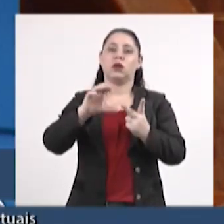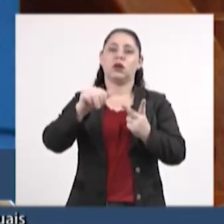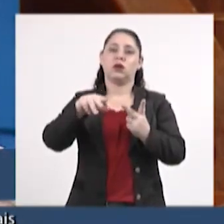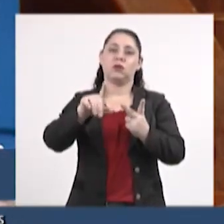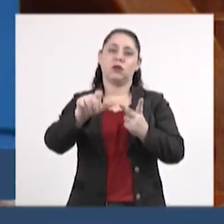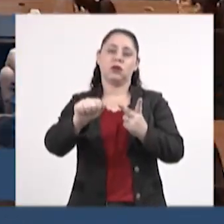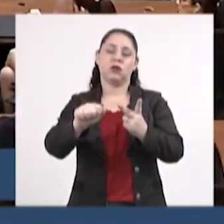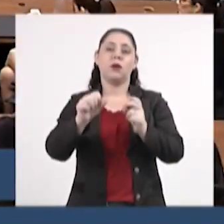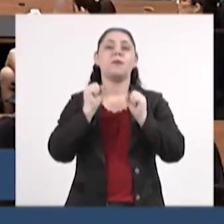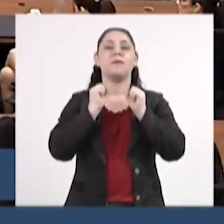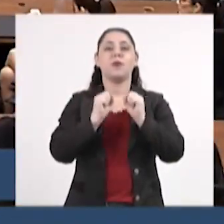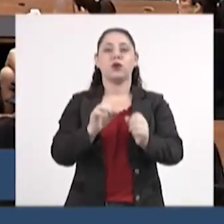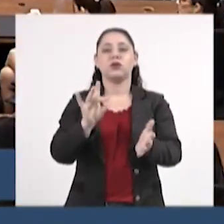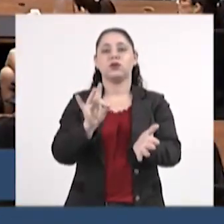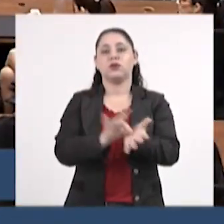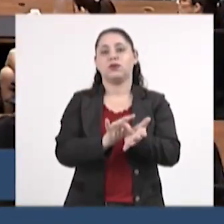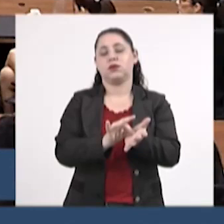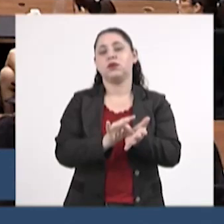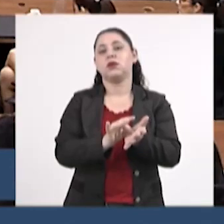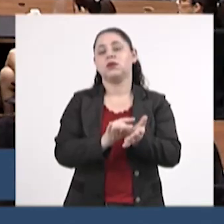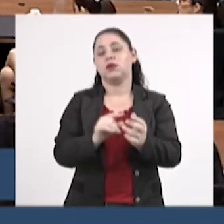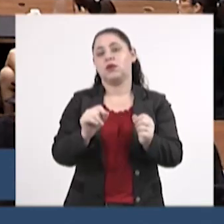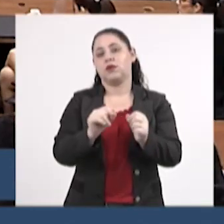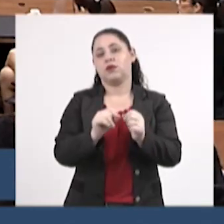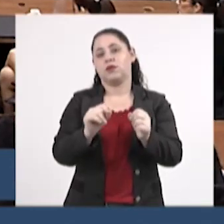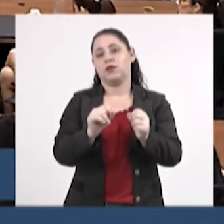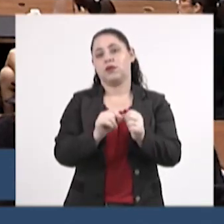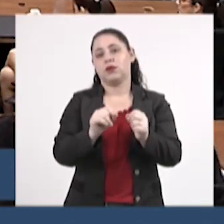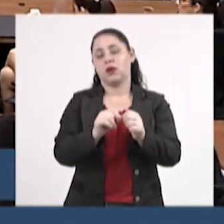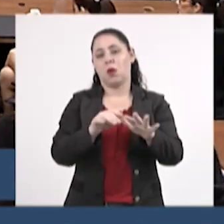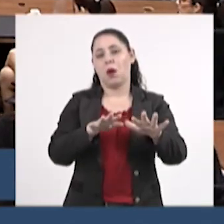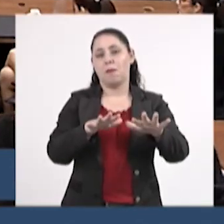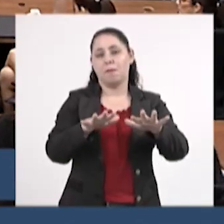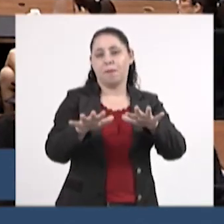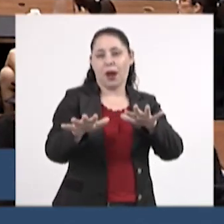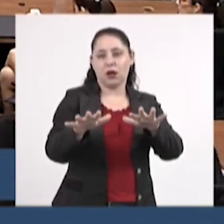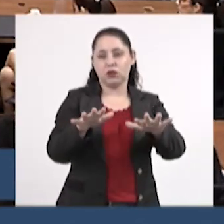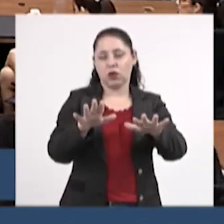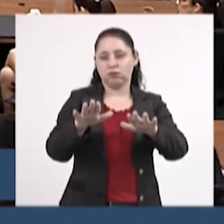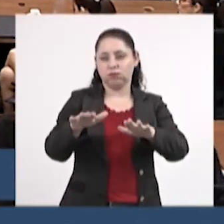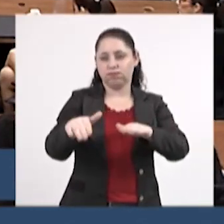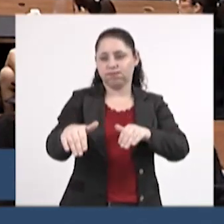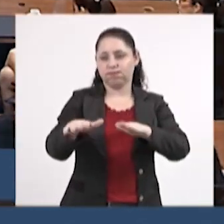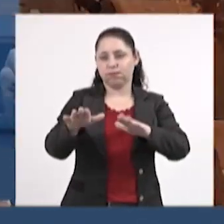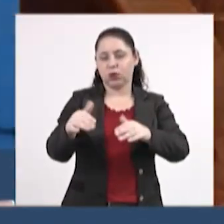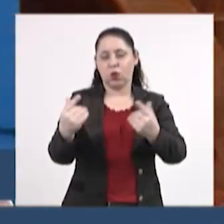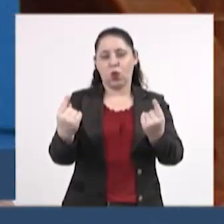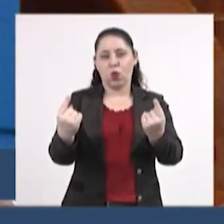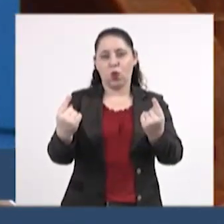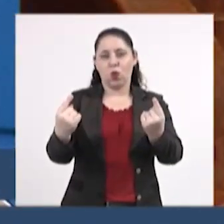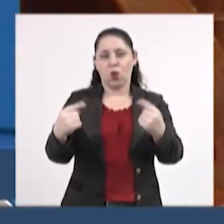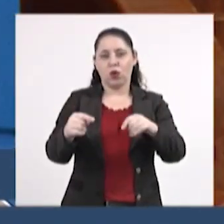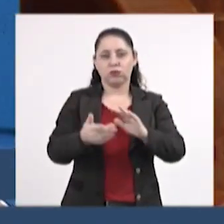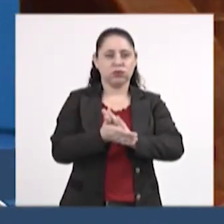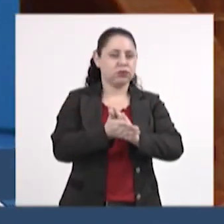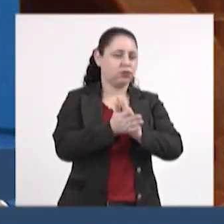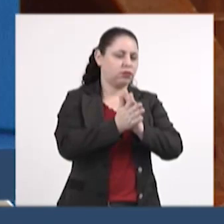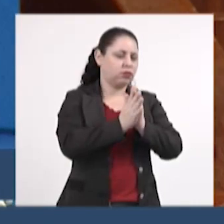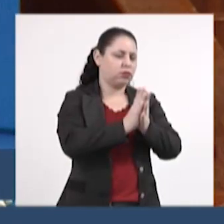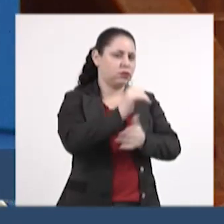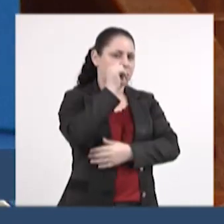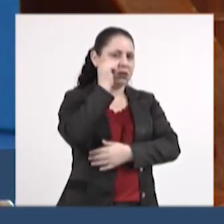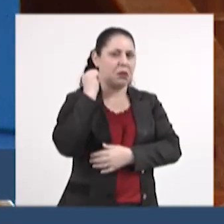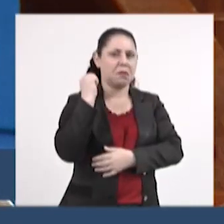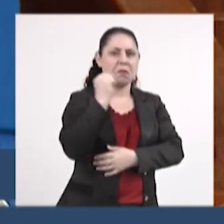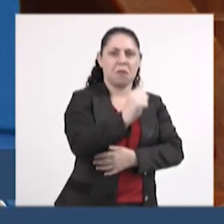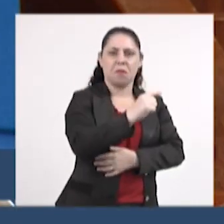gente possa efetivamente fazer uma marcha nesse país contra a misoginia, contra o